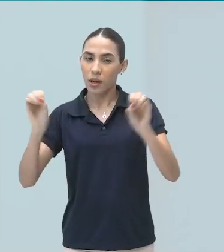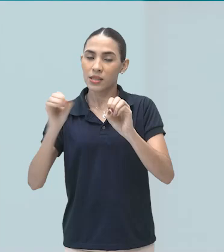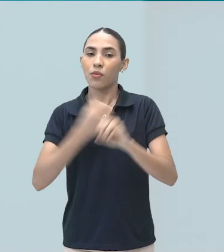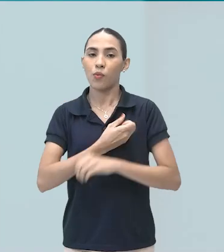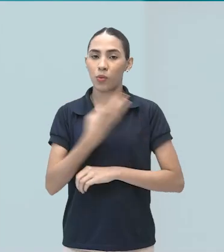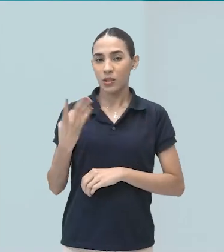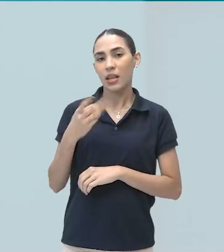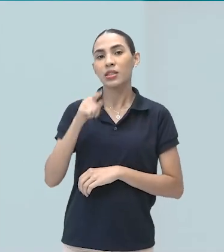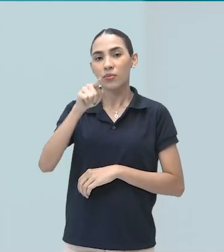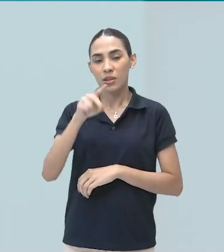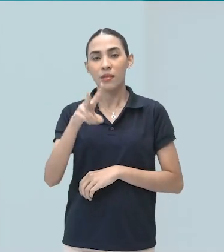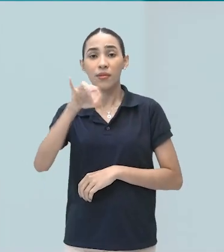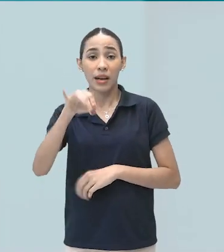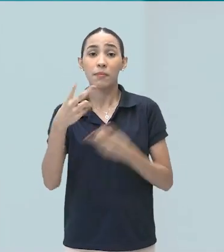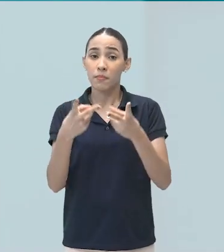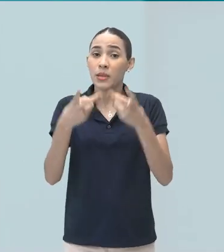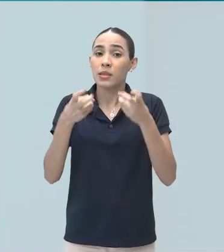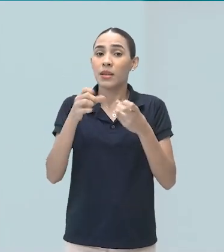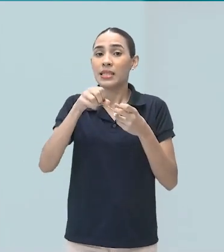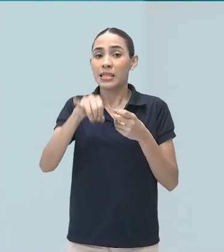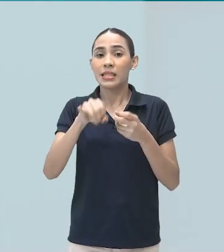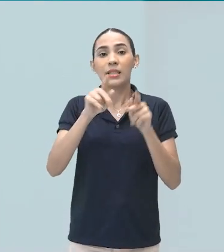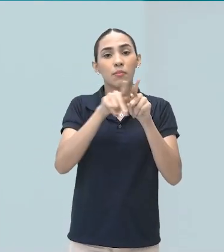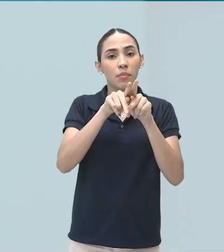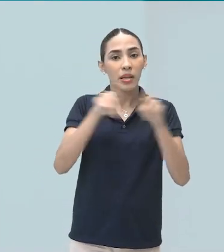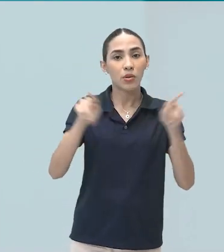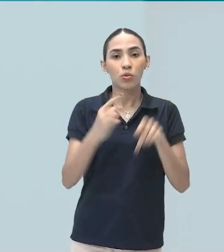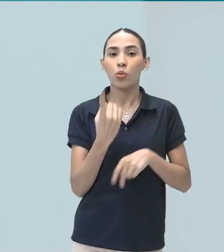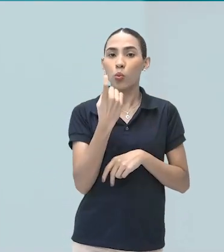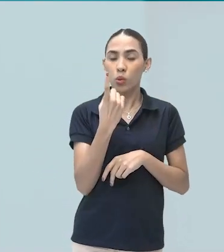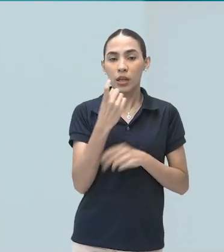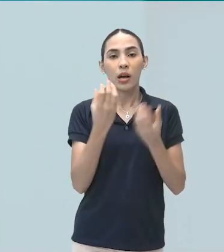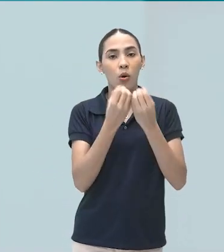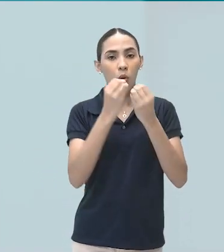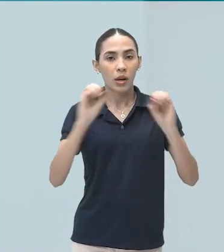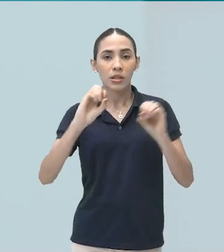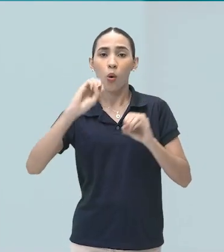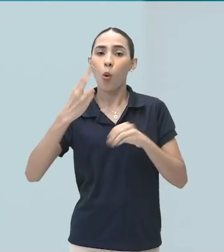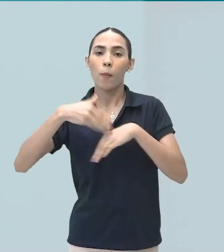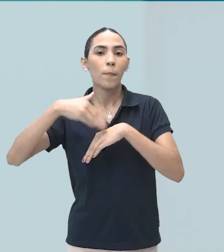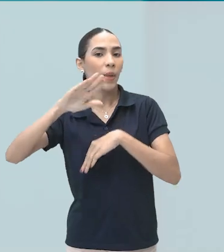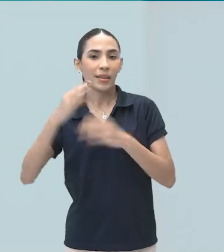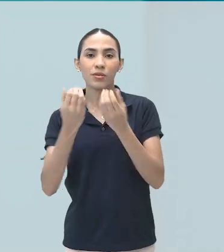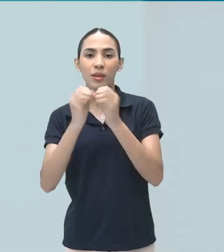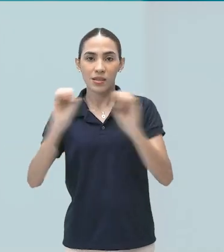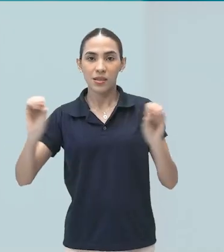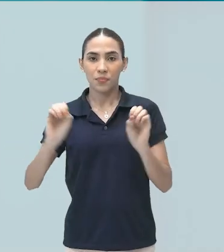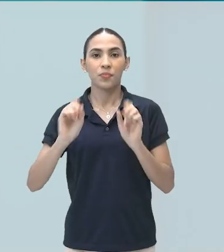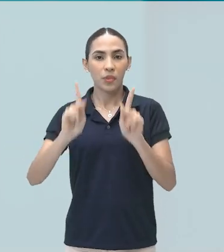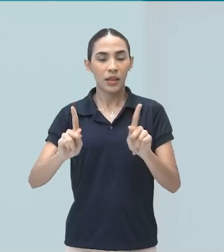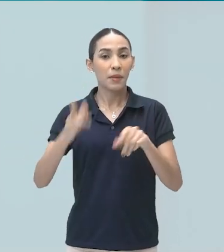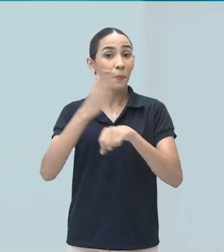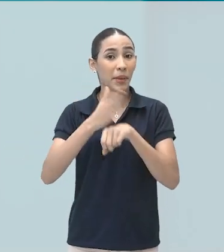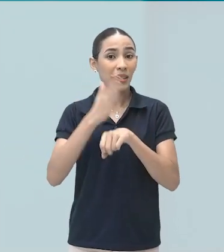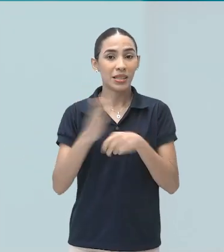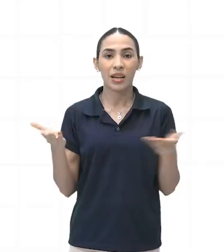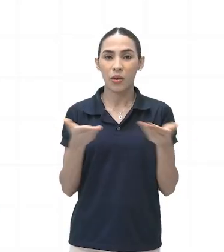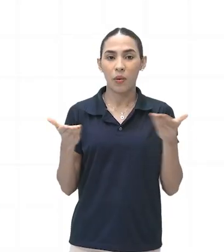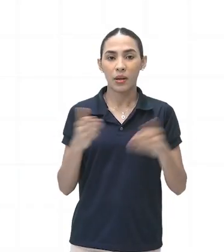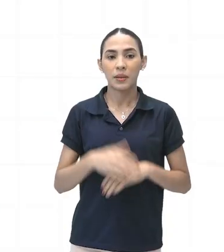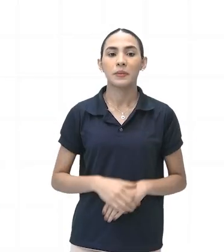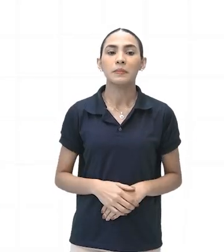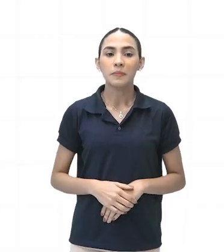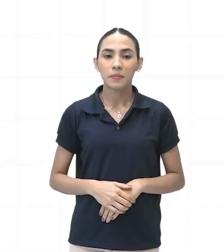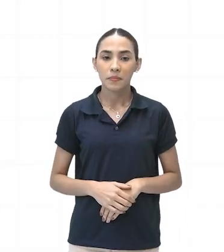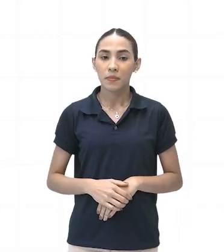assim você tem como dizer se um período é formado por uma única oração ou por duas ou mais orações. Vamos exercitar? Colocando aí